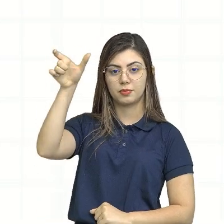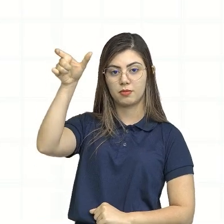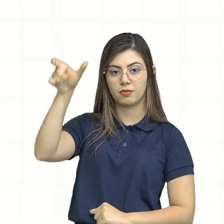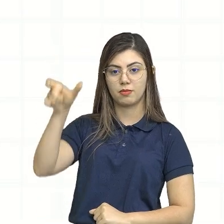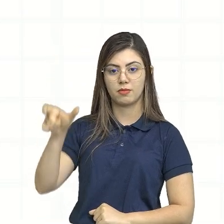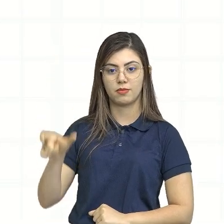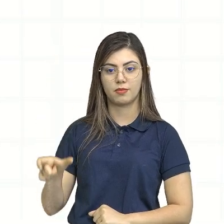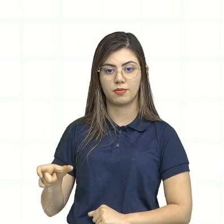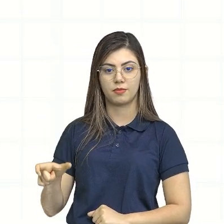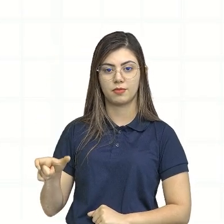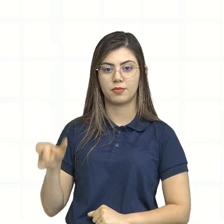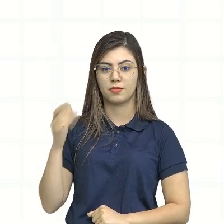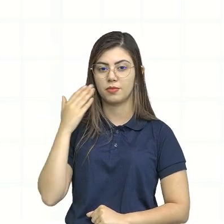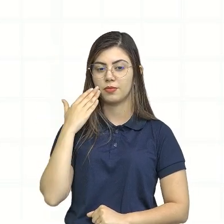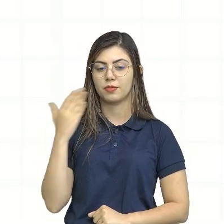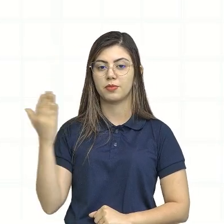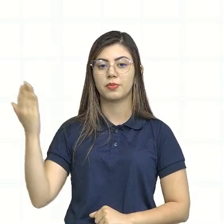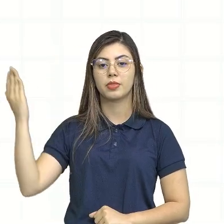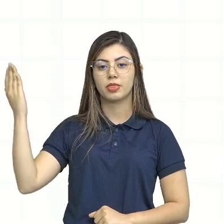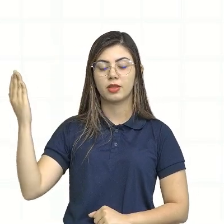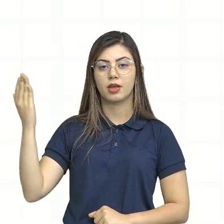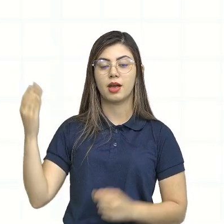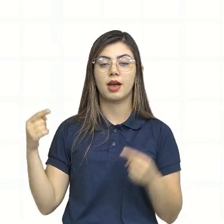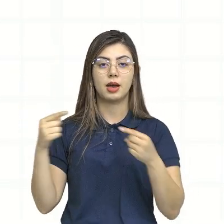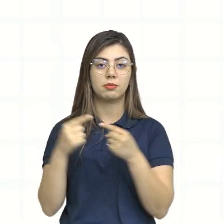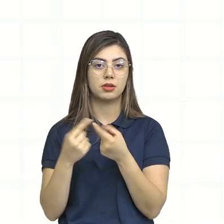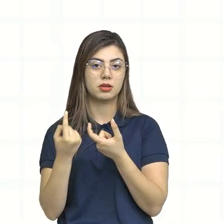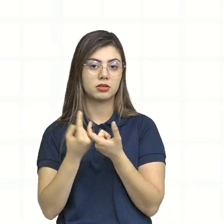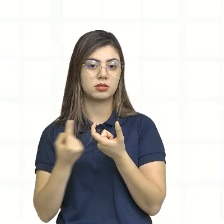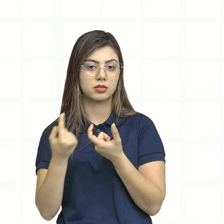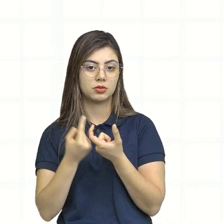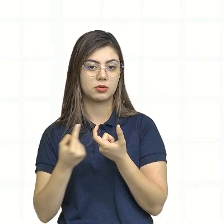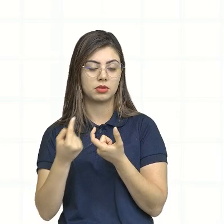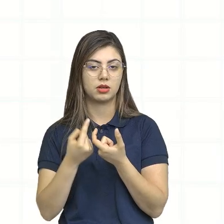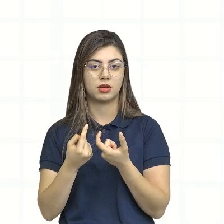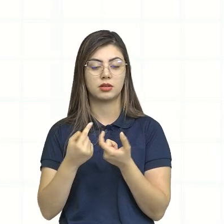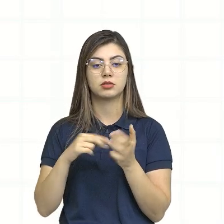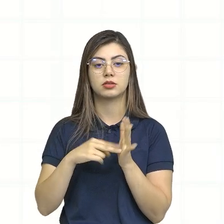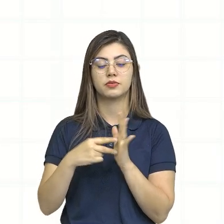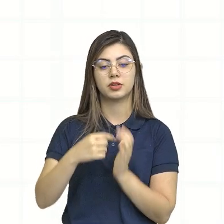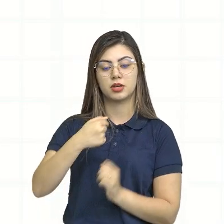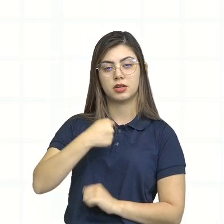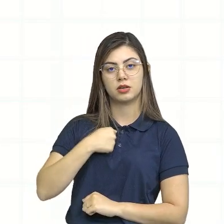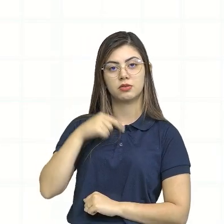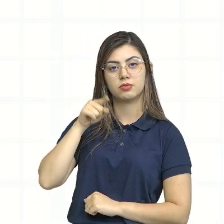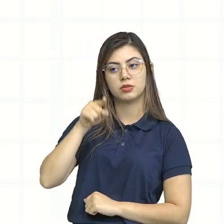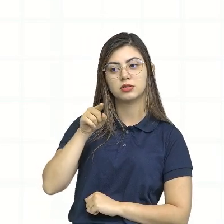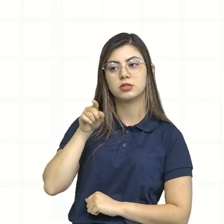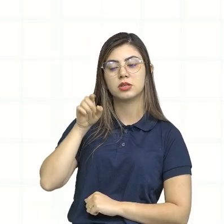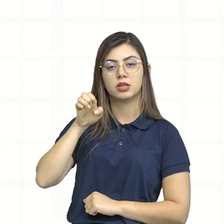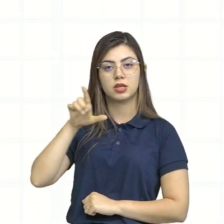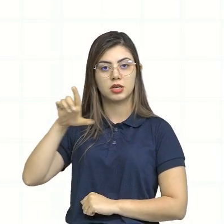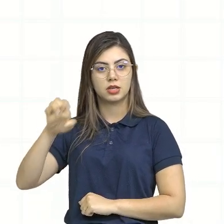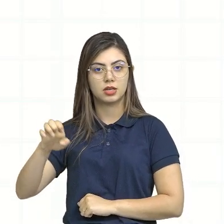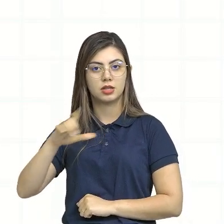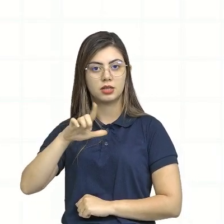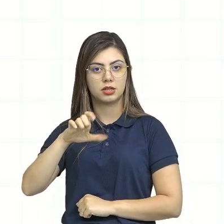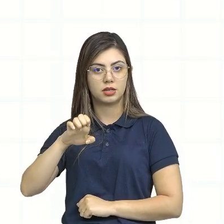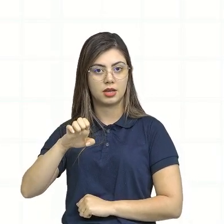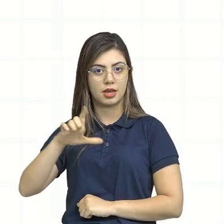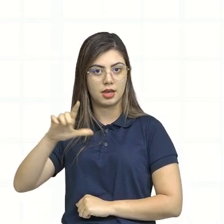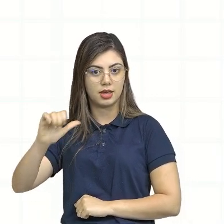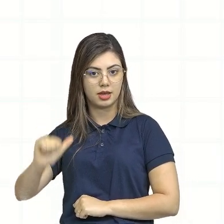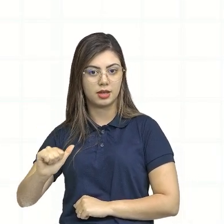primeiras aqui, ó, são singular. Eu, você, ele, ela, ele ou ela, coisas